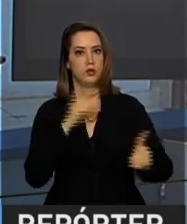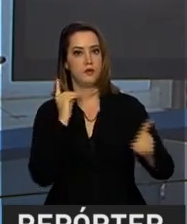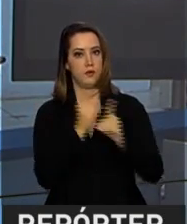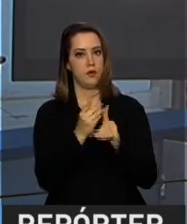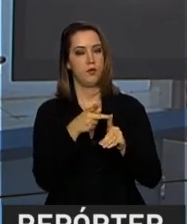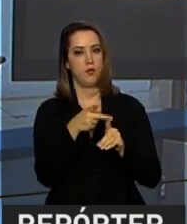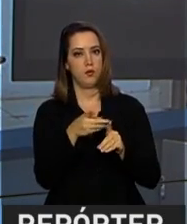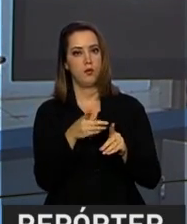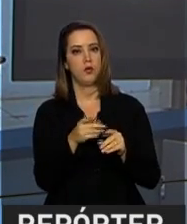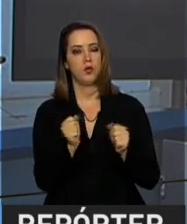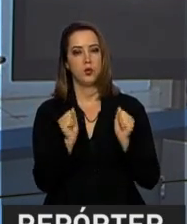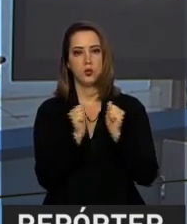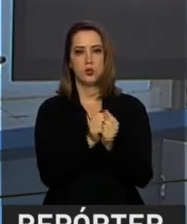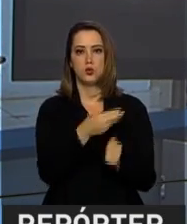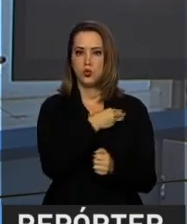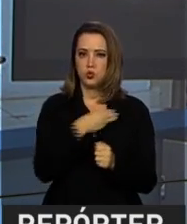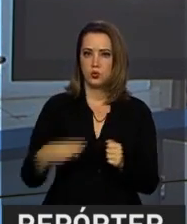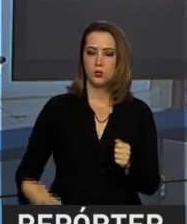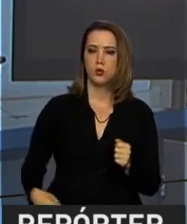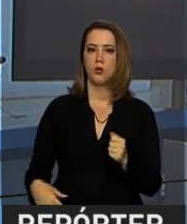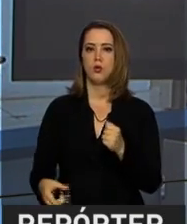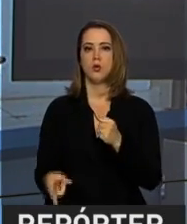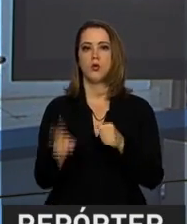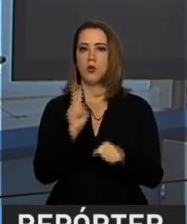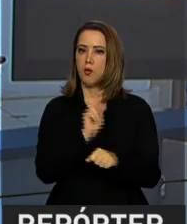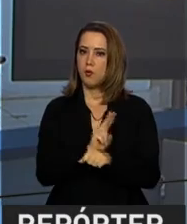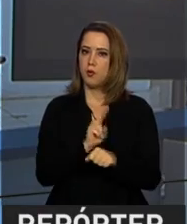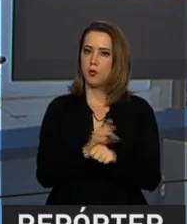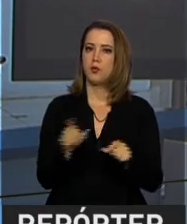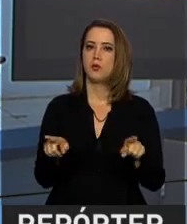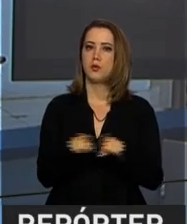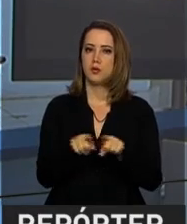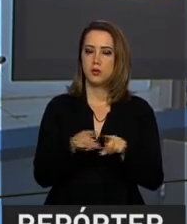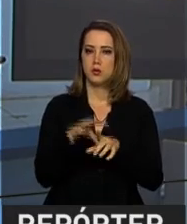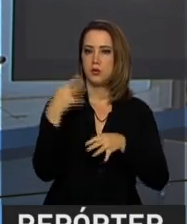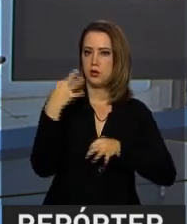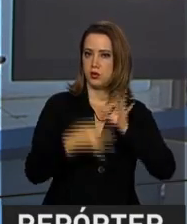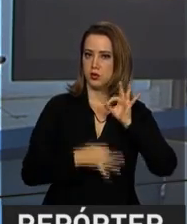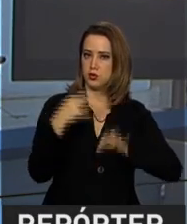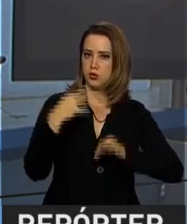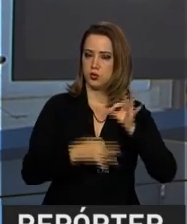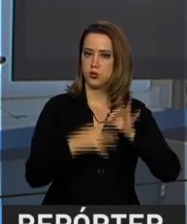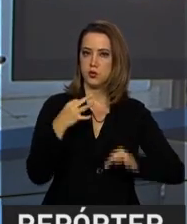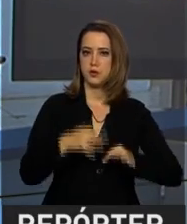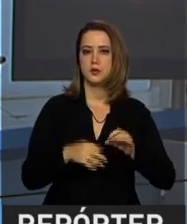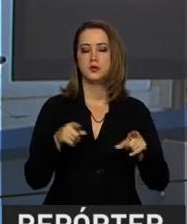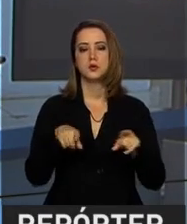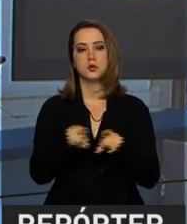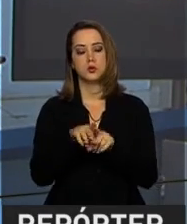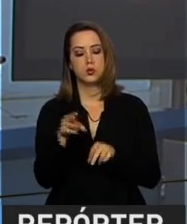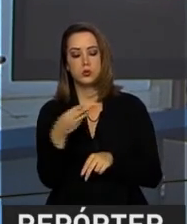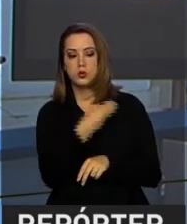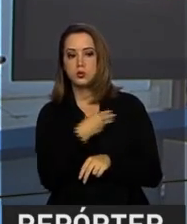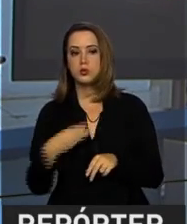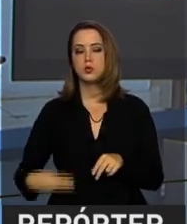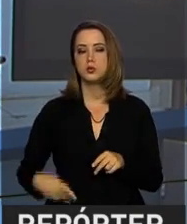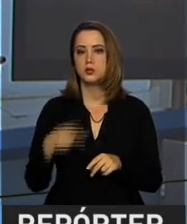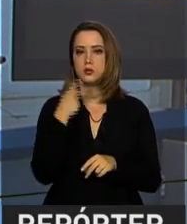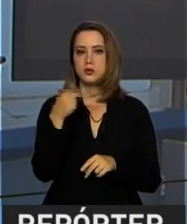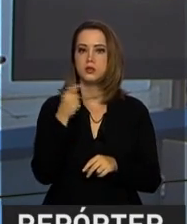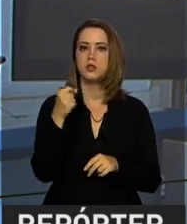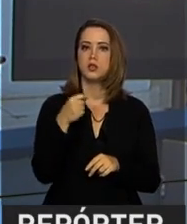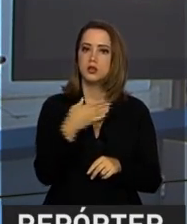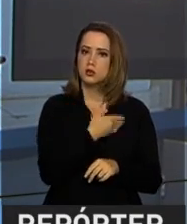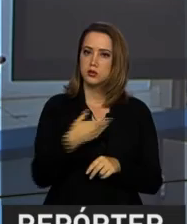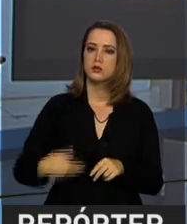com os ministros da Defesa, Raul Jungmann, e da Justiça e Cidadania, Alexandre de Moraes. Os ministros afirmaram que o governo está fazendo